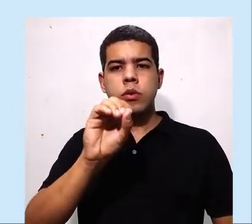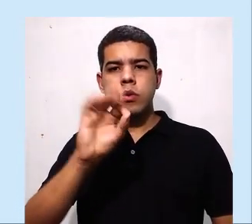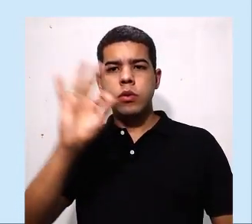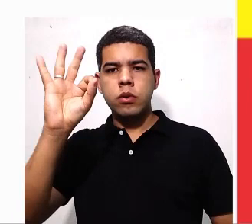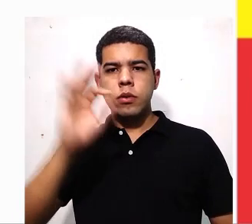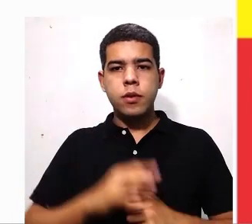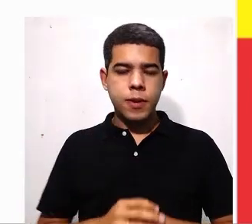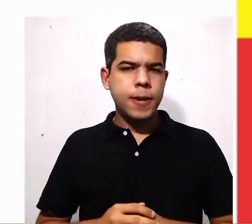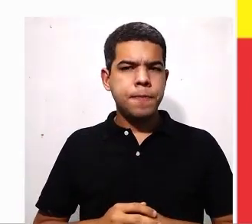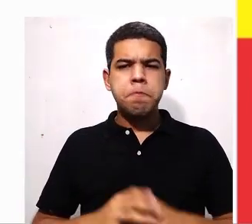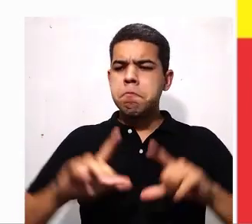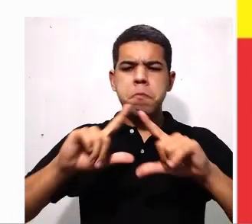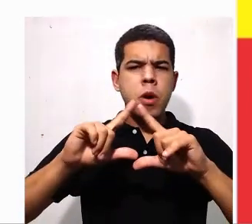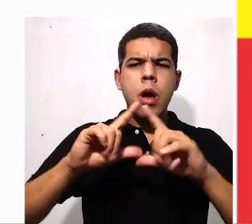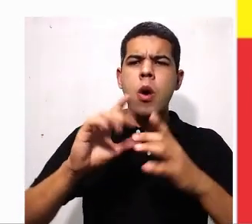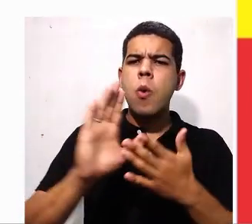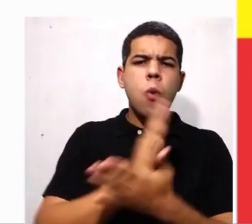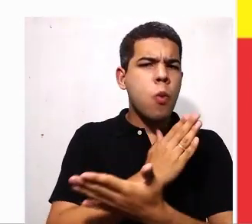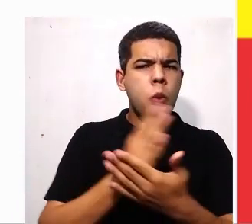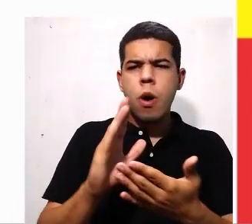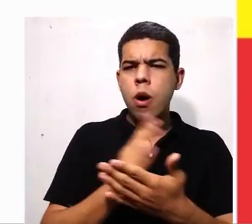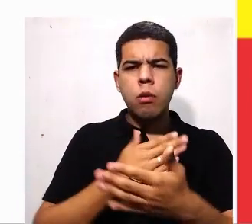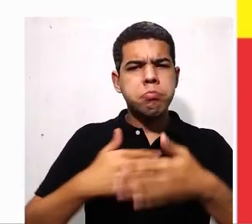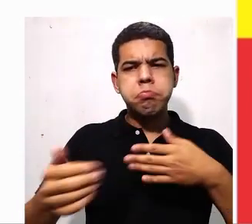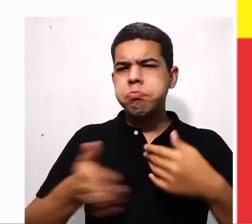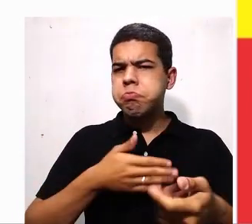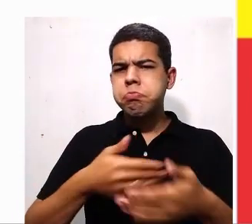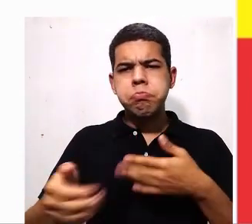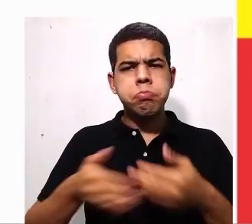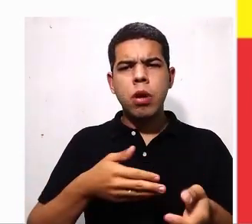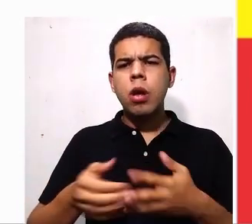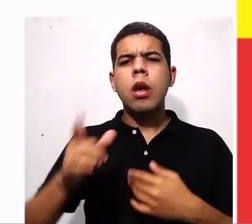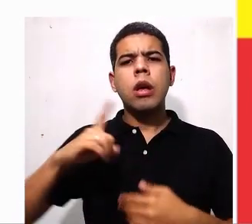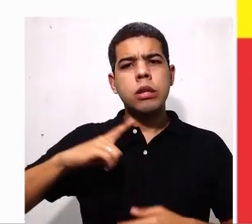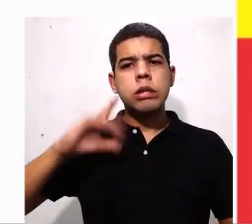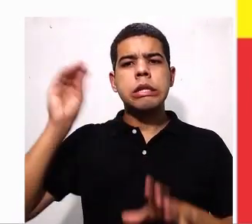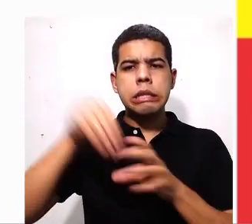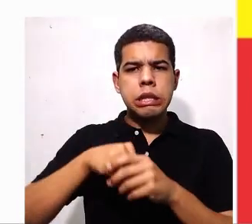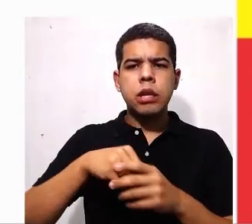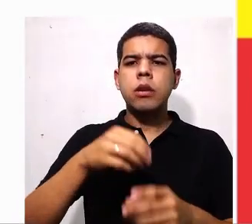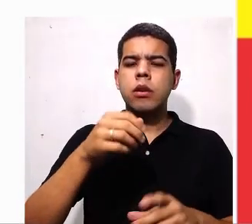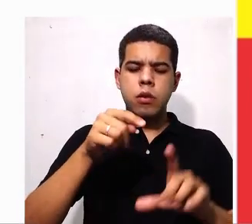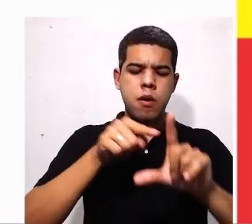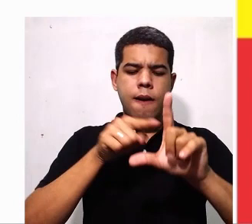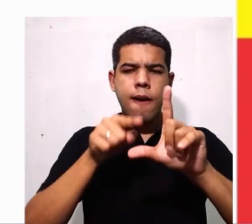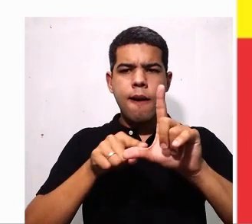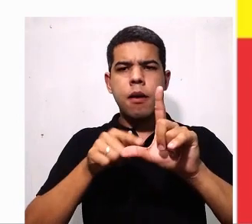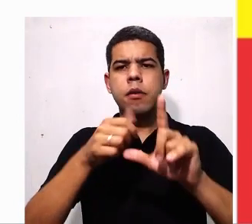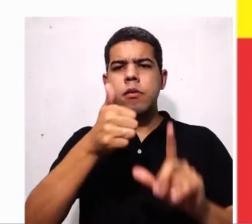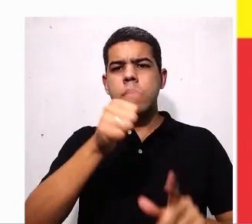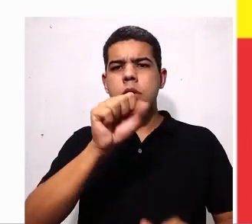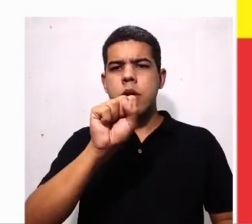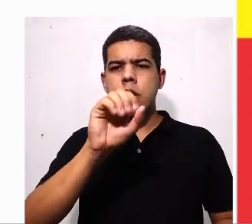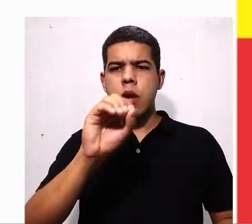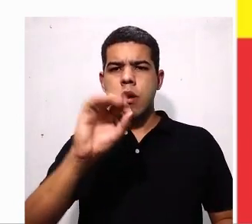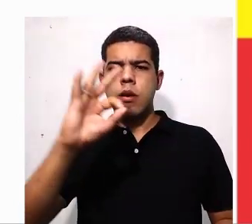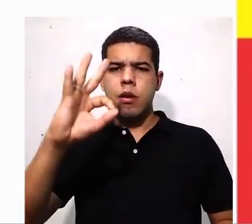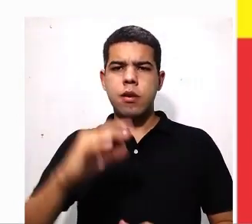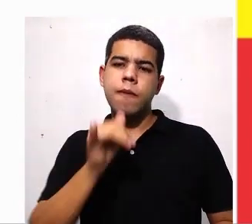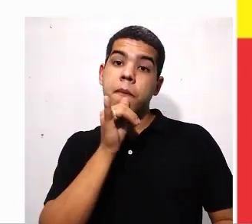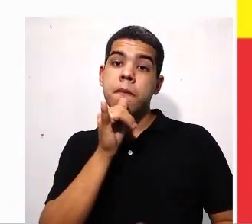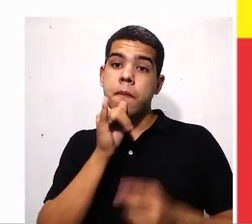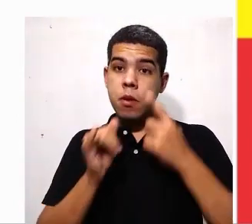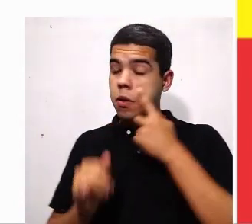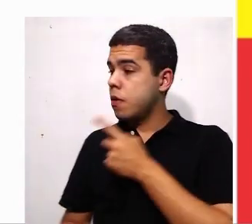Observe aí esse triângulo. Veja que nós temos 3 ângulos, ok. 2 ângulos ele dá. Então, 80